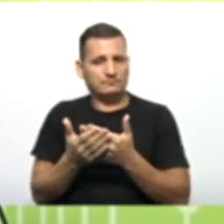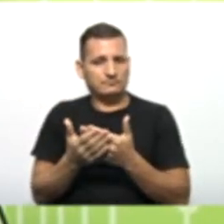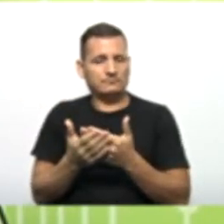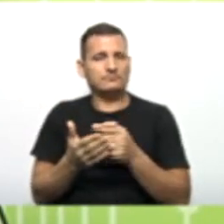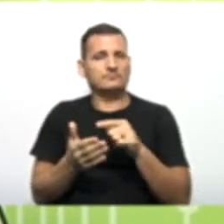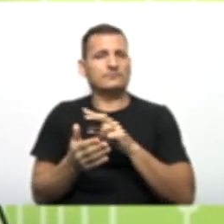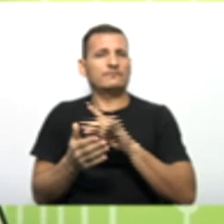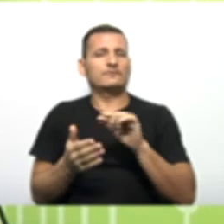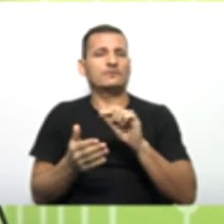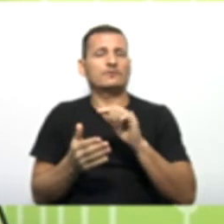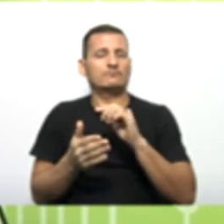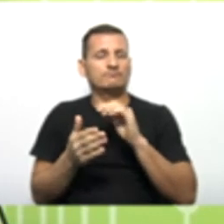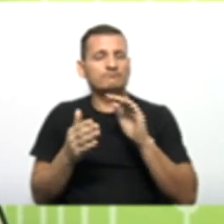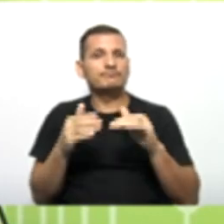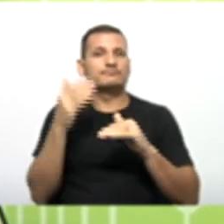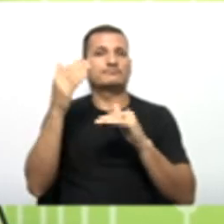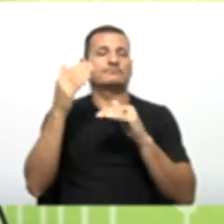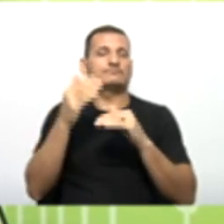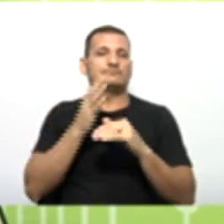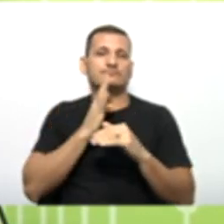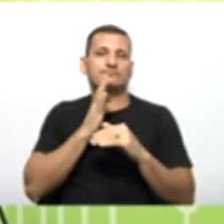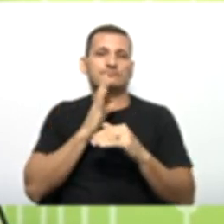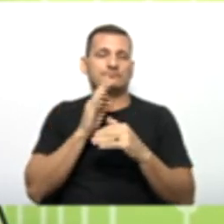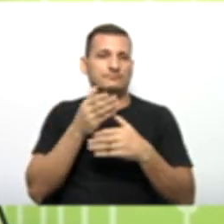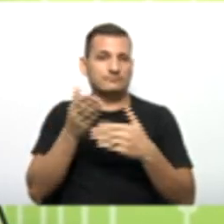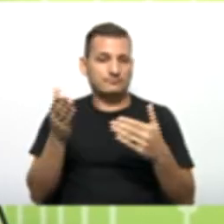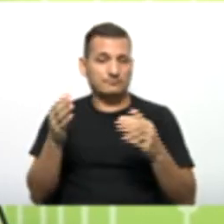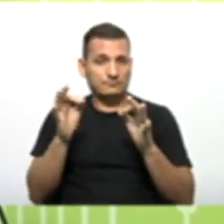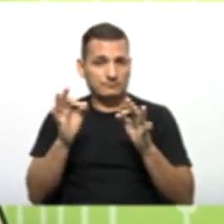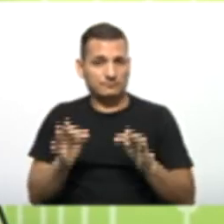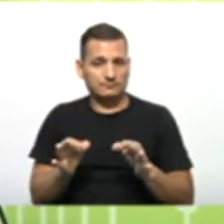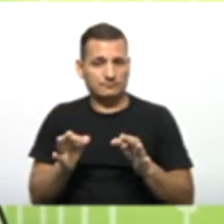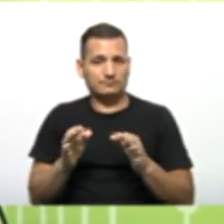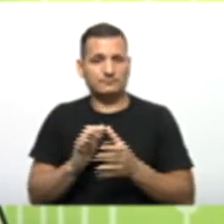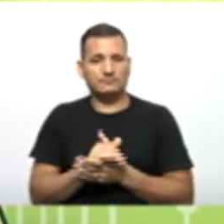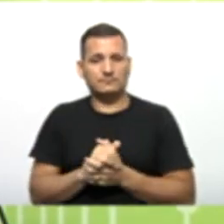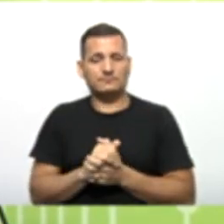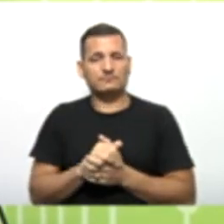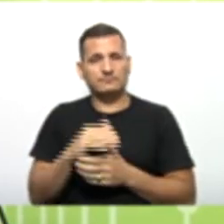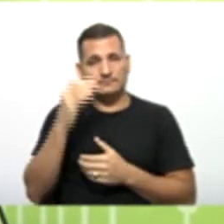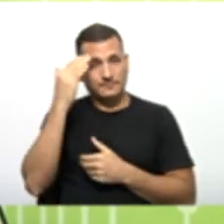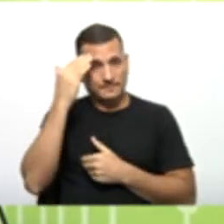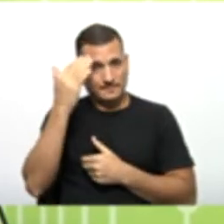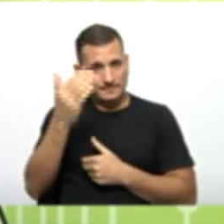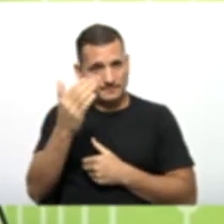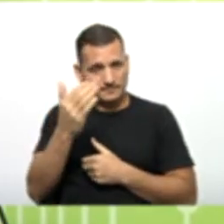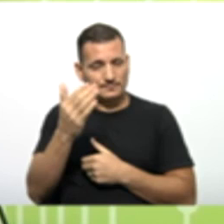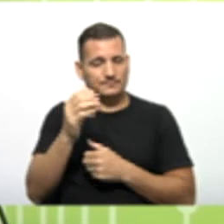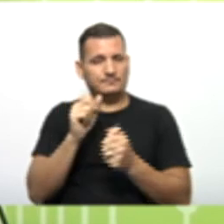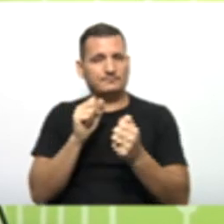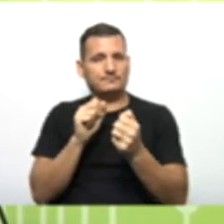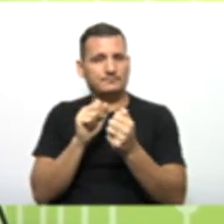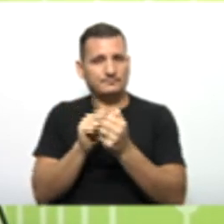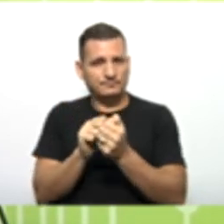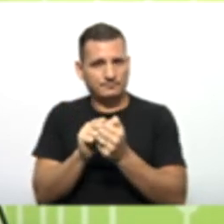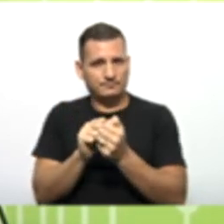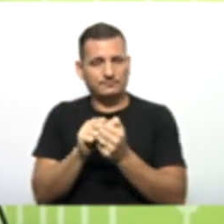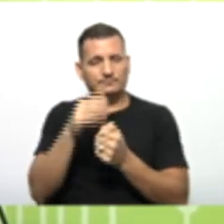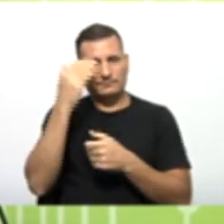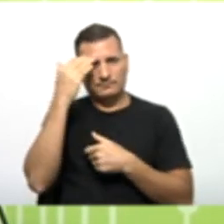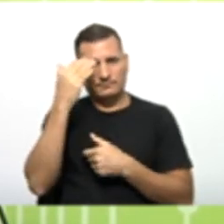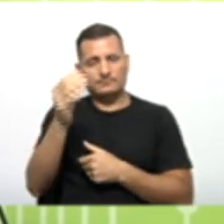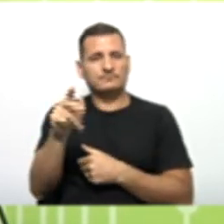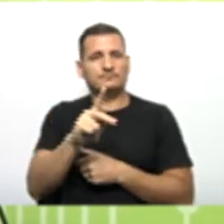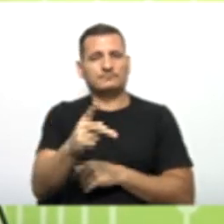op para o conhecimento de vocês certo gente obrigada pela companhia obrigado professores pela